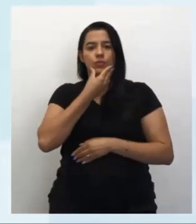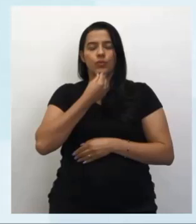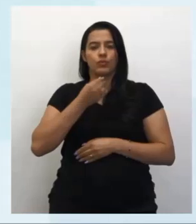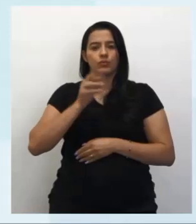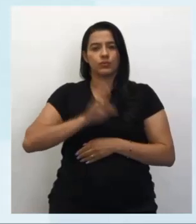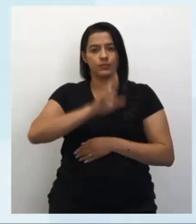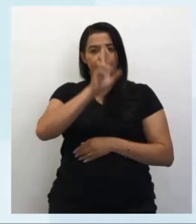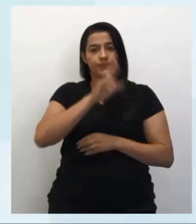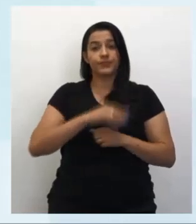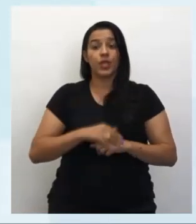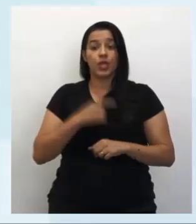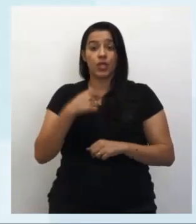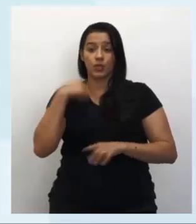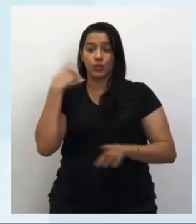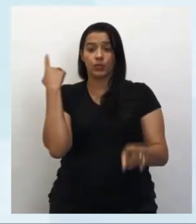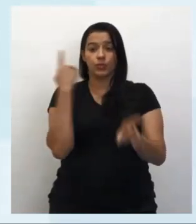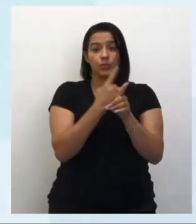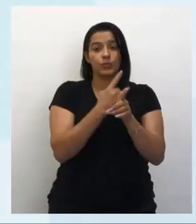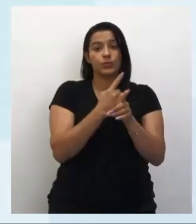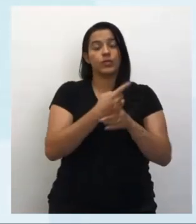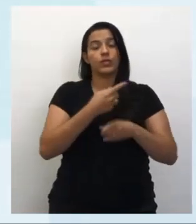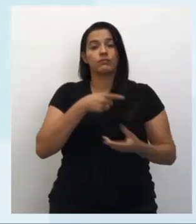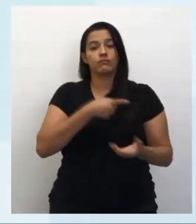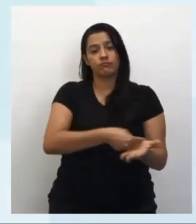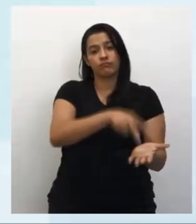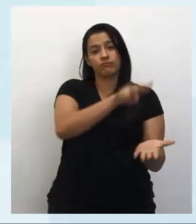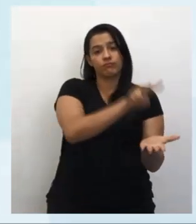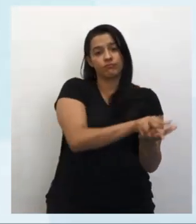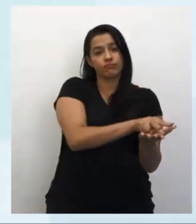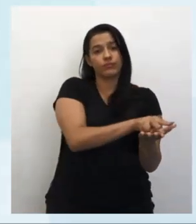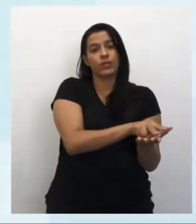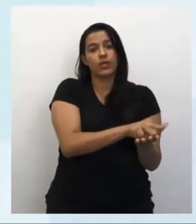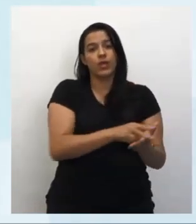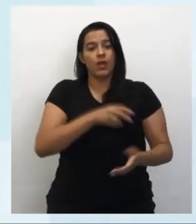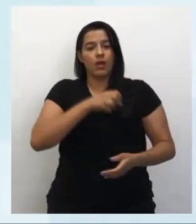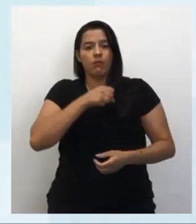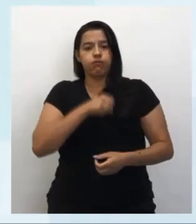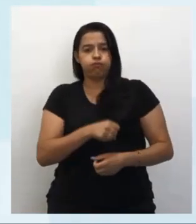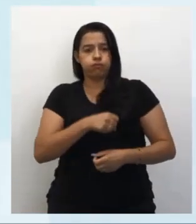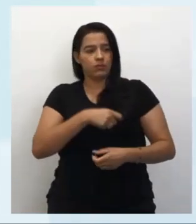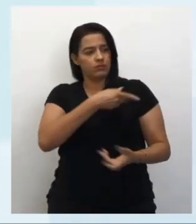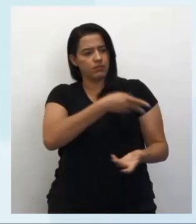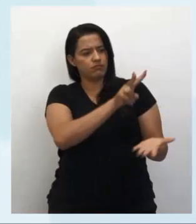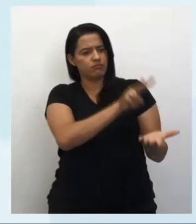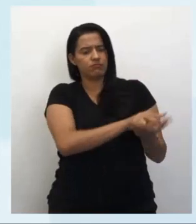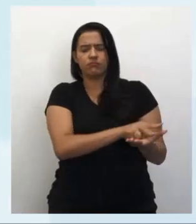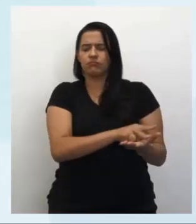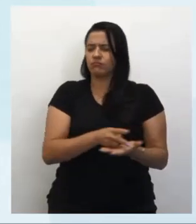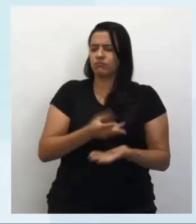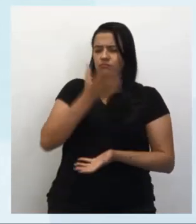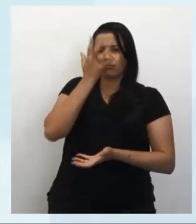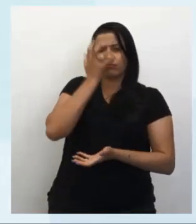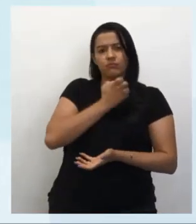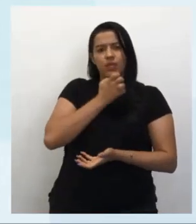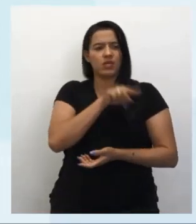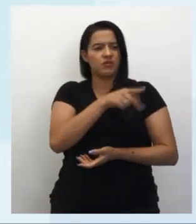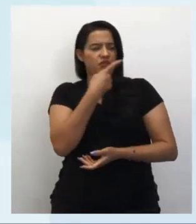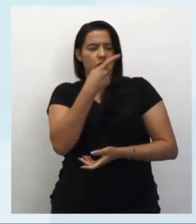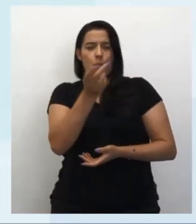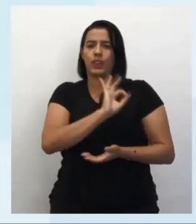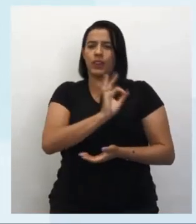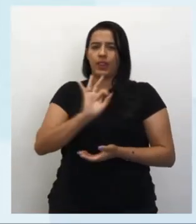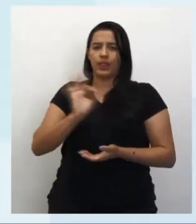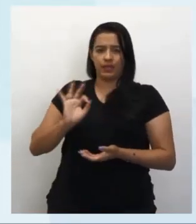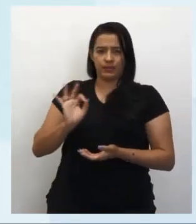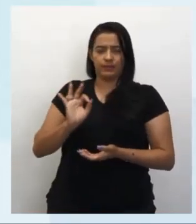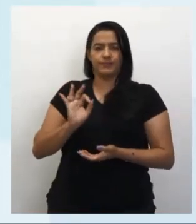Achei-o na varanda da casa, estirado numa cadeira, bufando muito. Não me recebeu mal. Começou por não dizer nada.